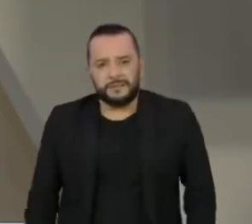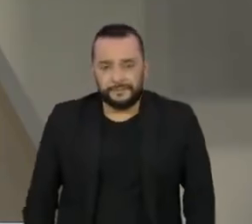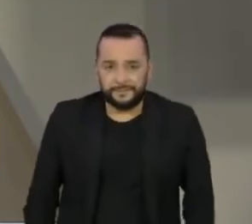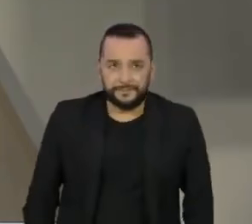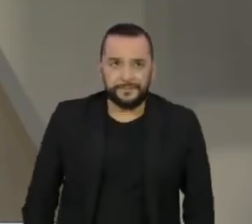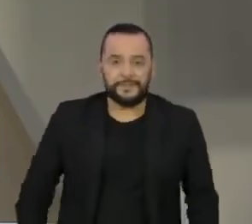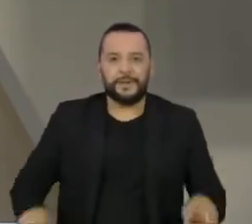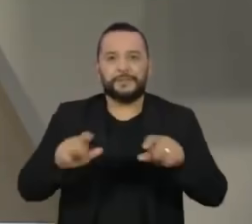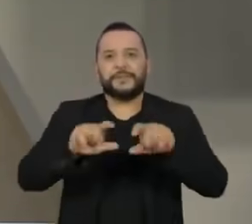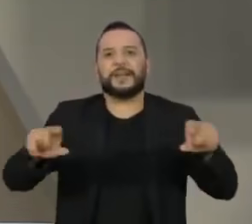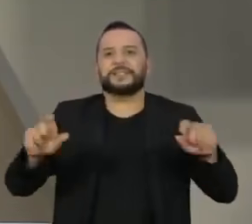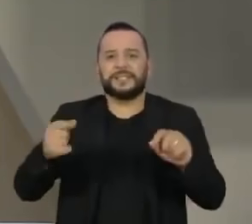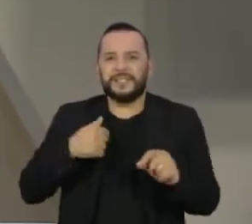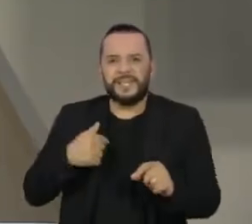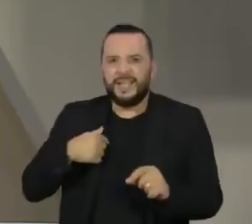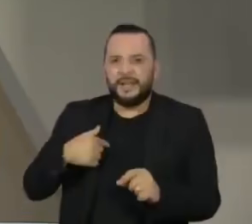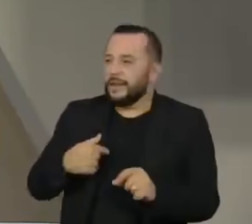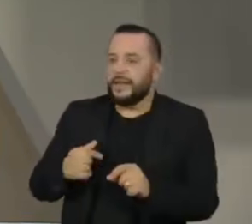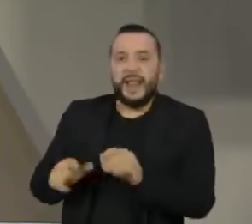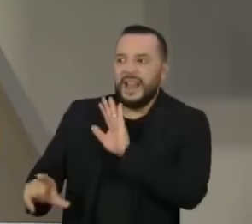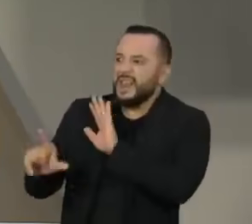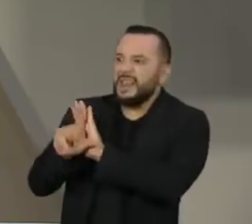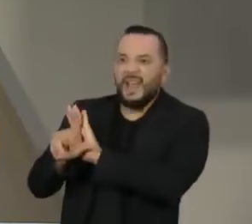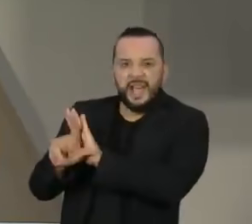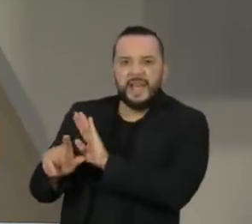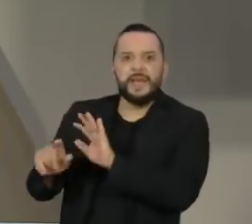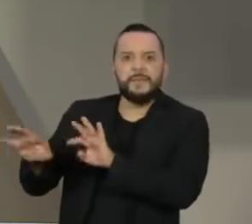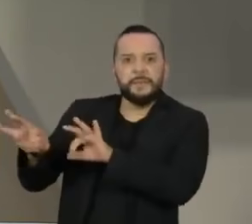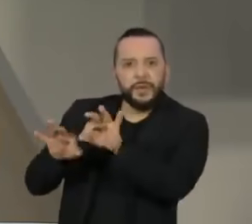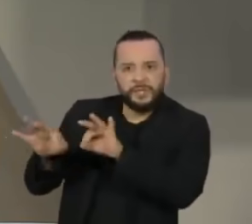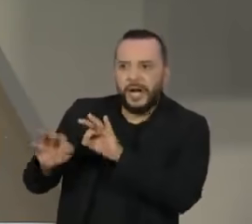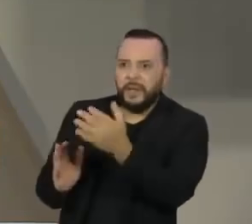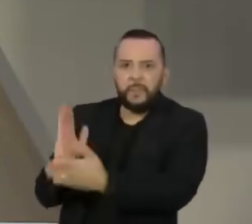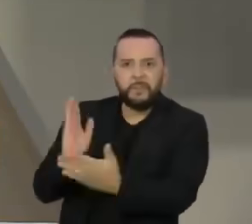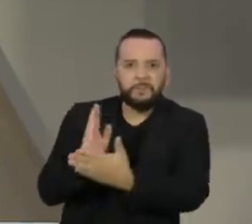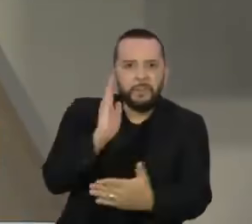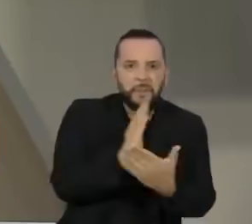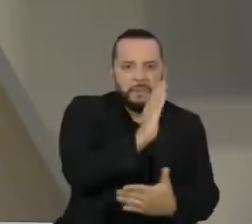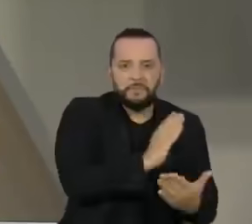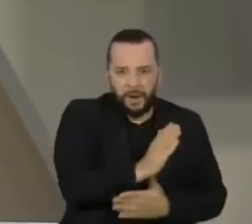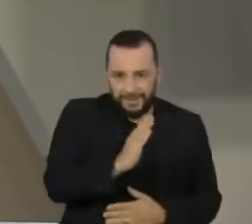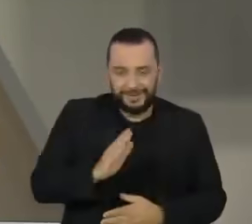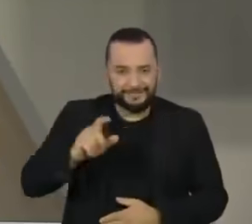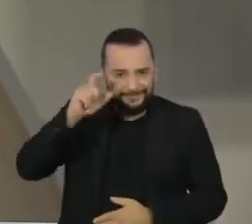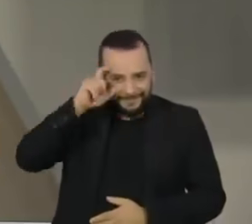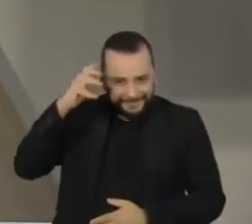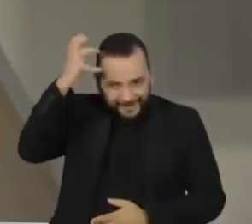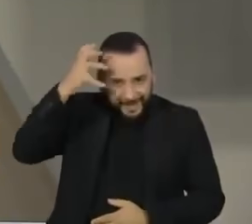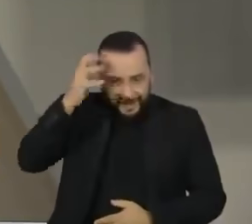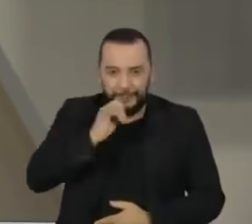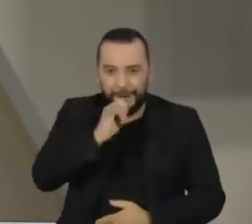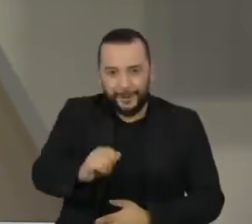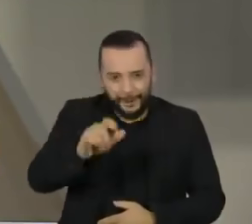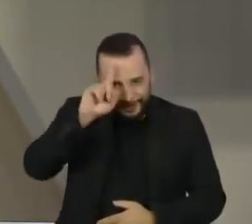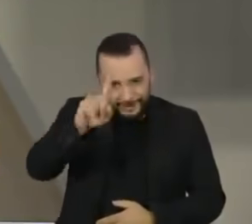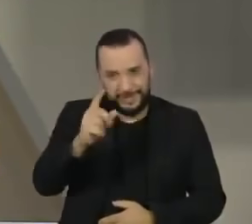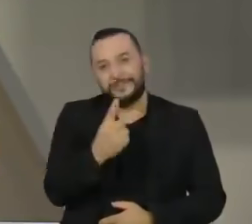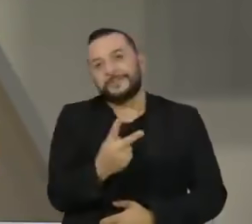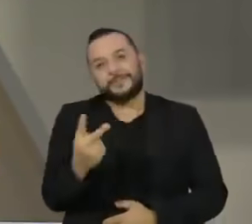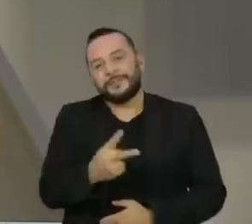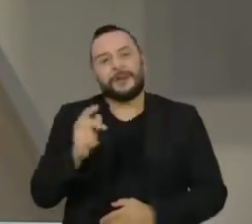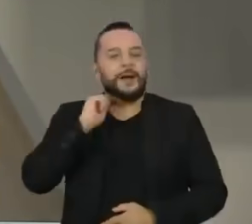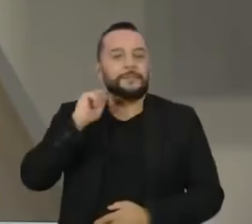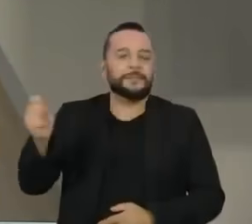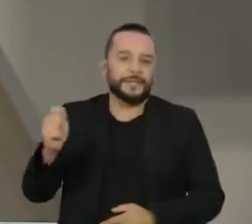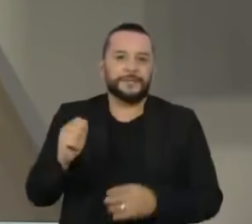A frase passar a boiada, dita pelo ministro do Meio Ambiente, Ricardo Salles, nessa reunião do dia 22 de abril de 2020,